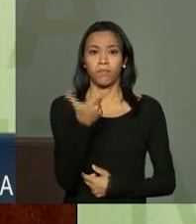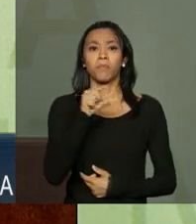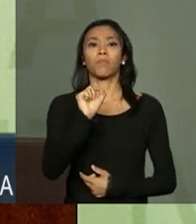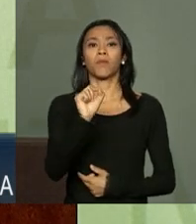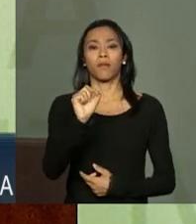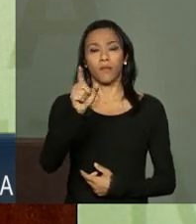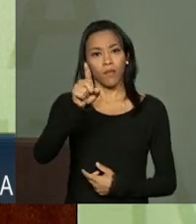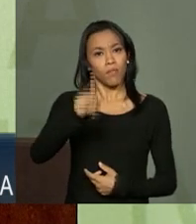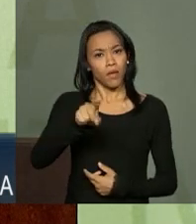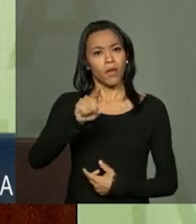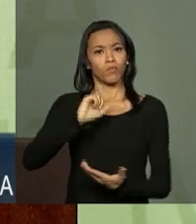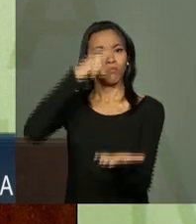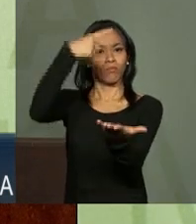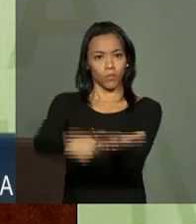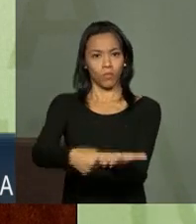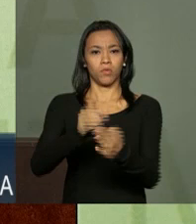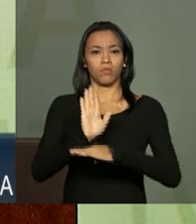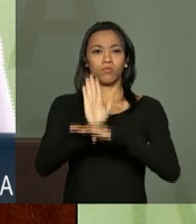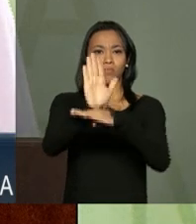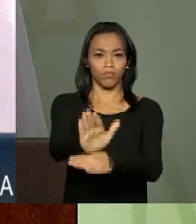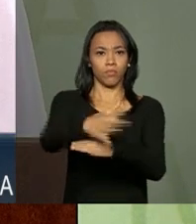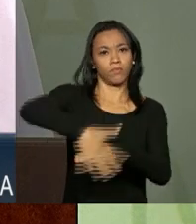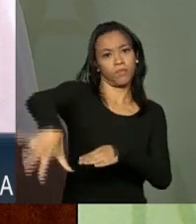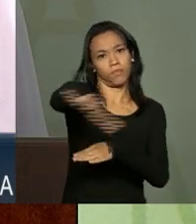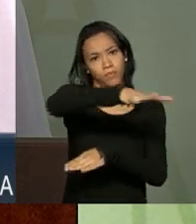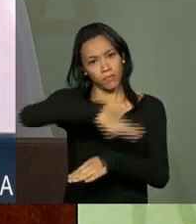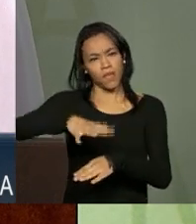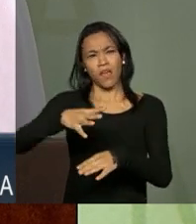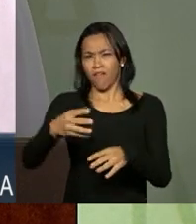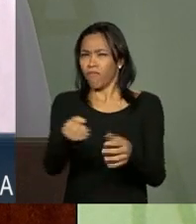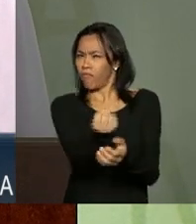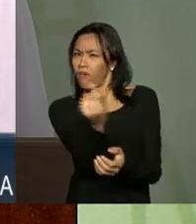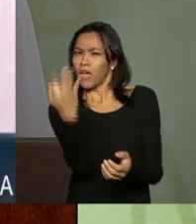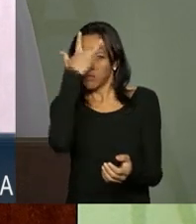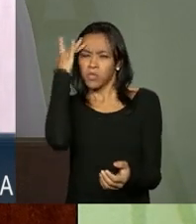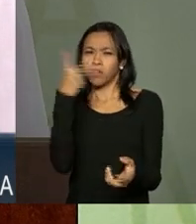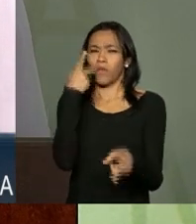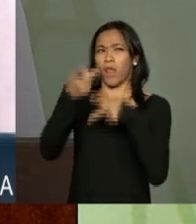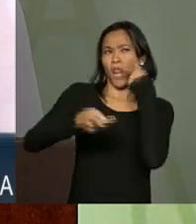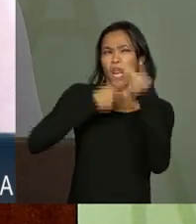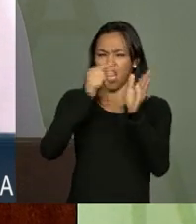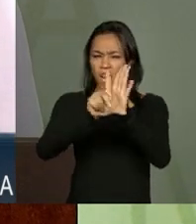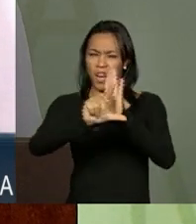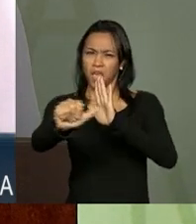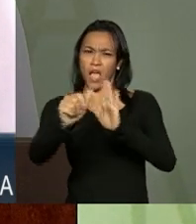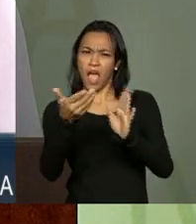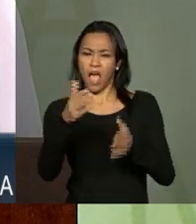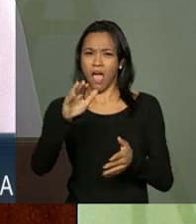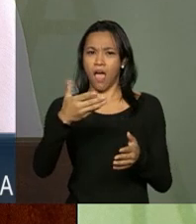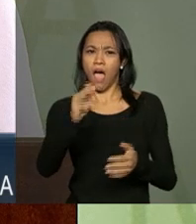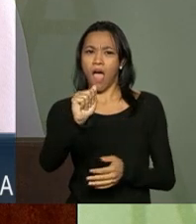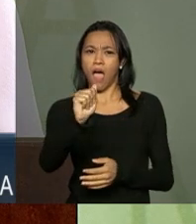uma ação afirmativa. Muitos questionam a ação afirmativa, mas nós